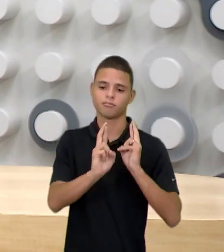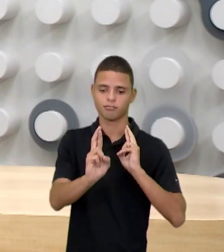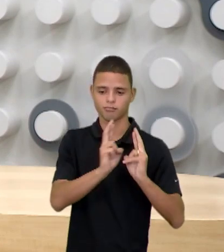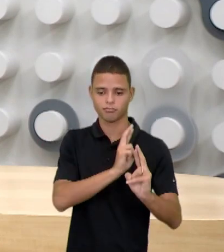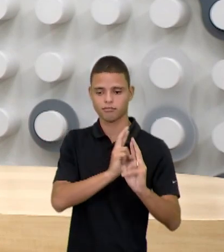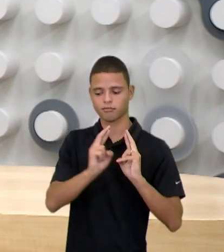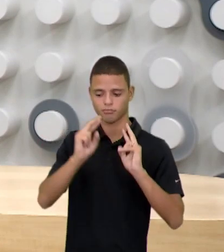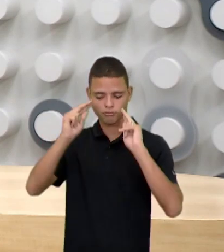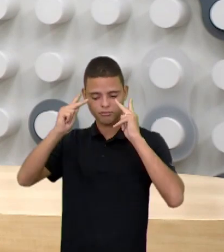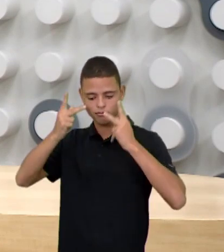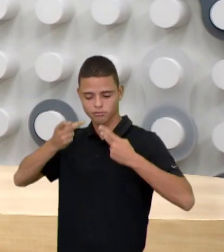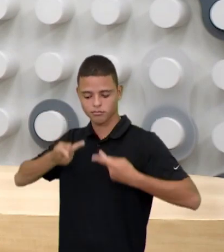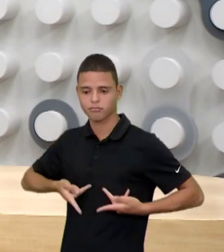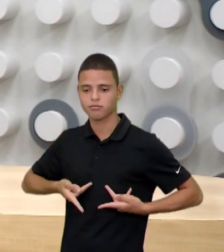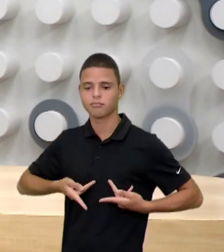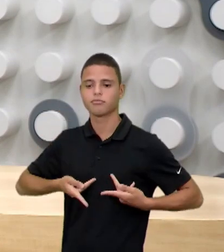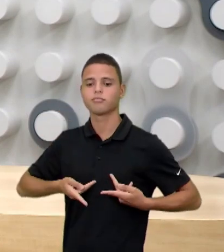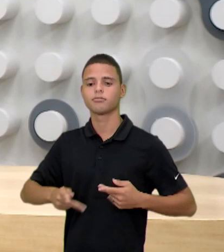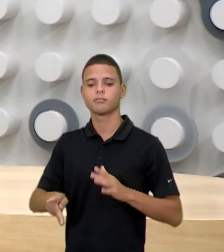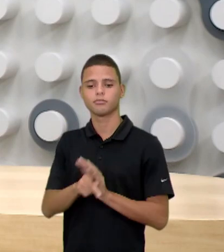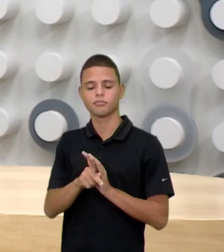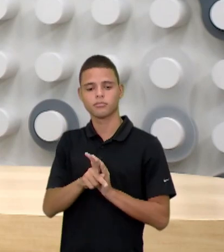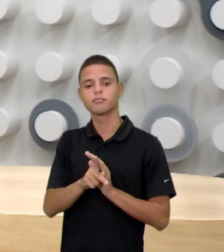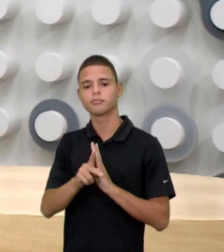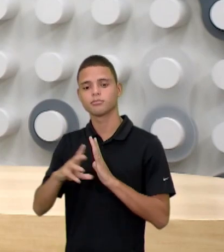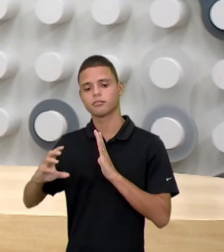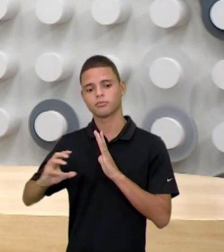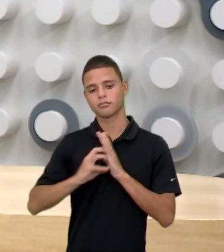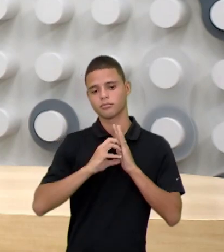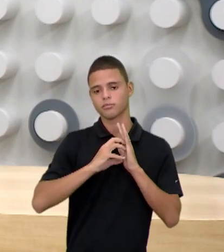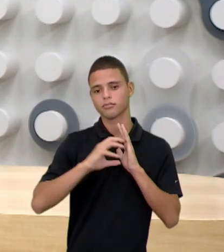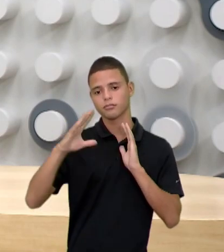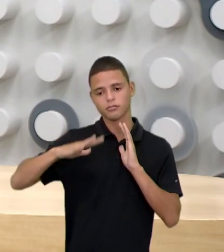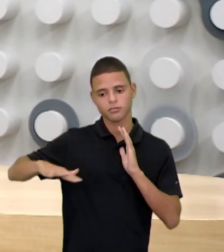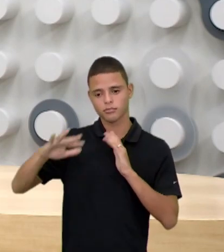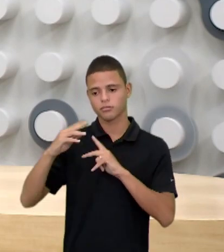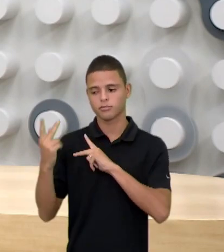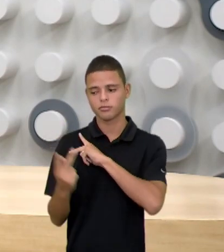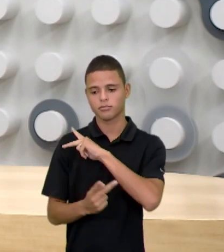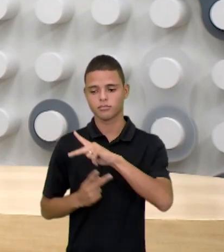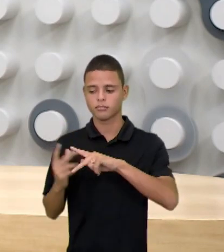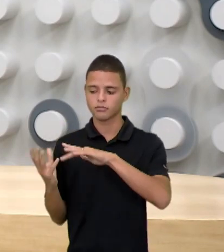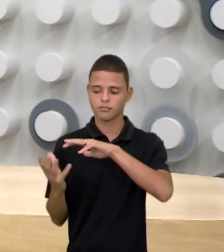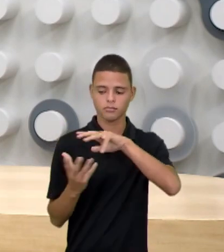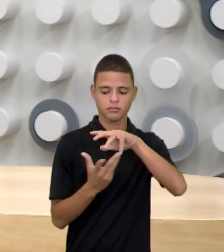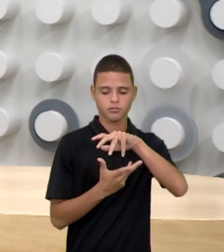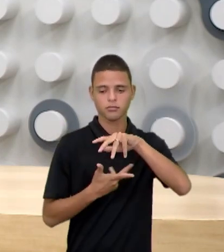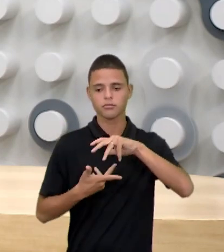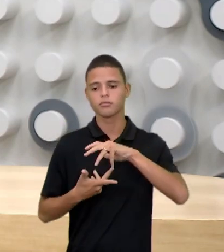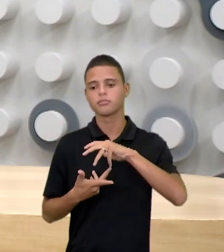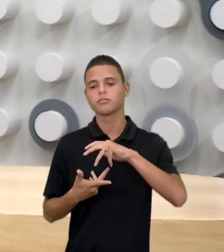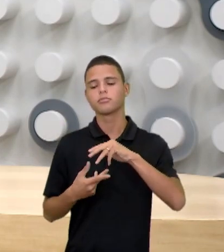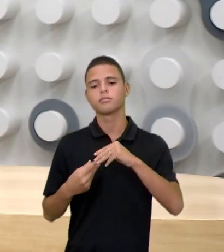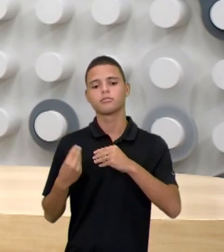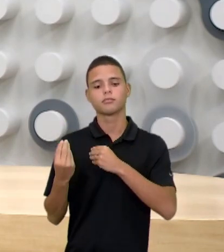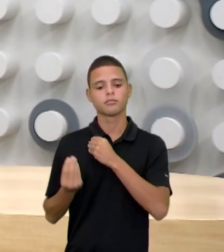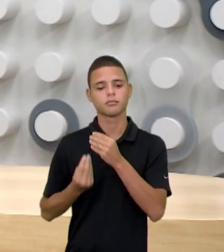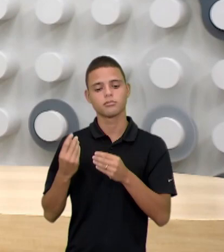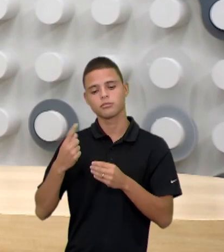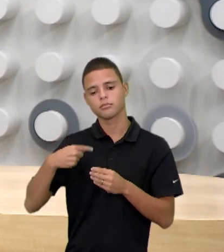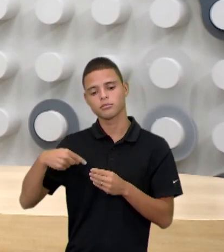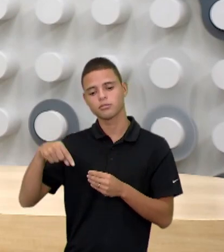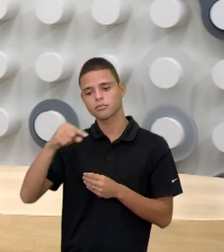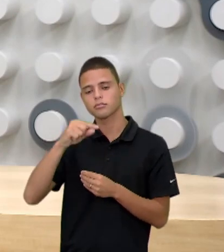ser humano, né, com a sua interferência no nosso planeta. Né, a que ponto nós chegamos, né, de